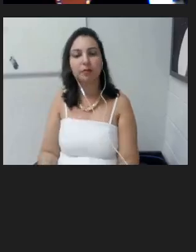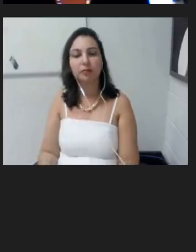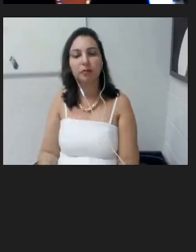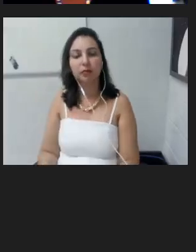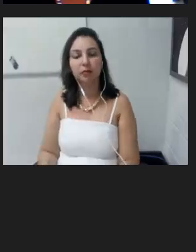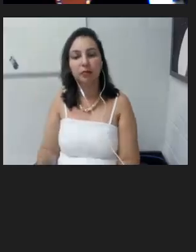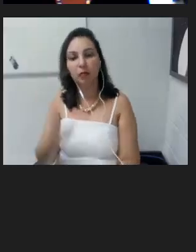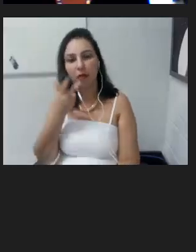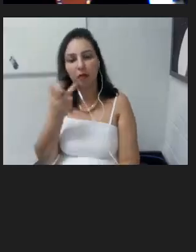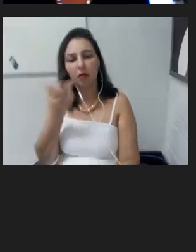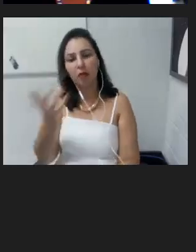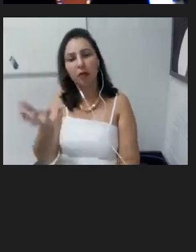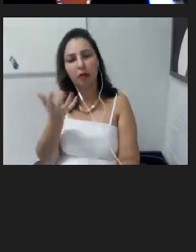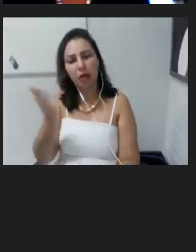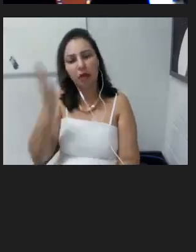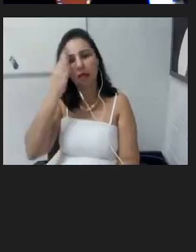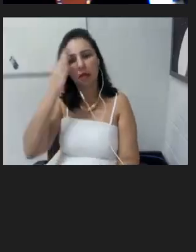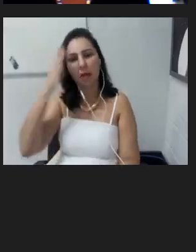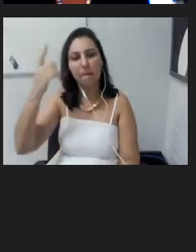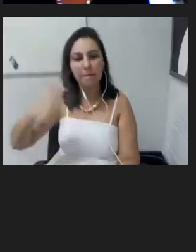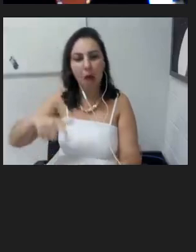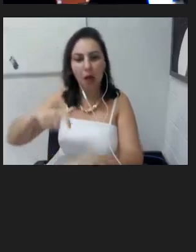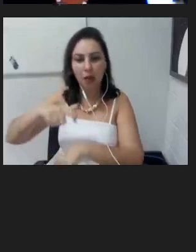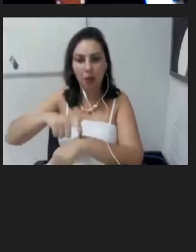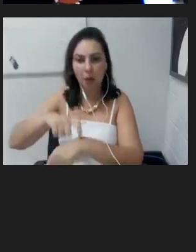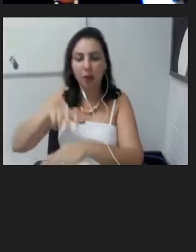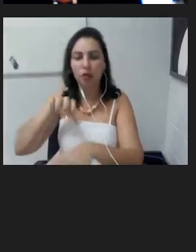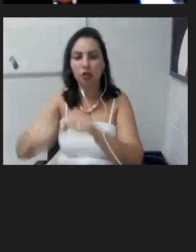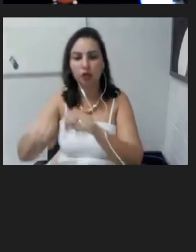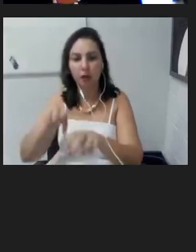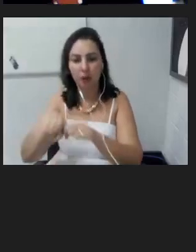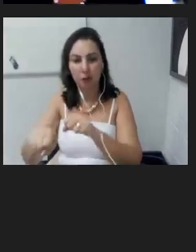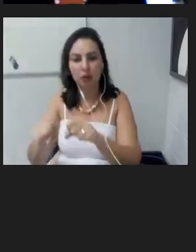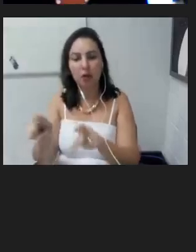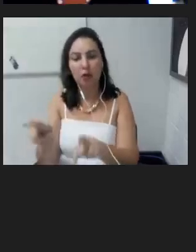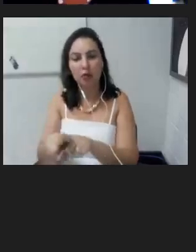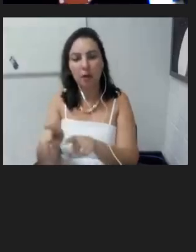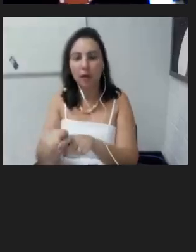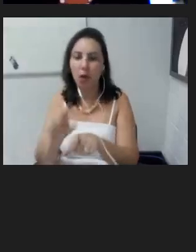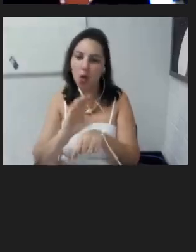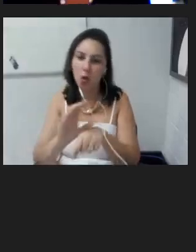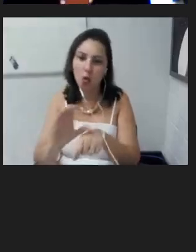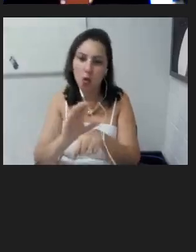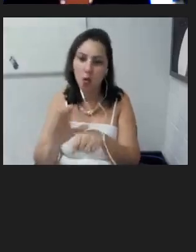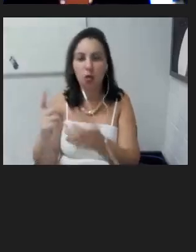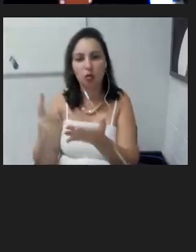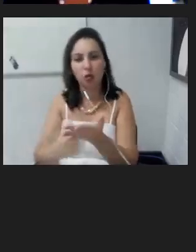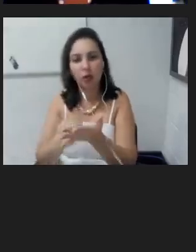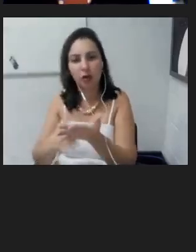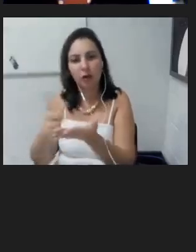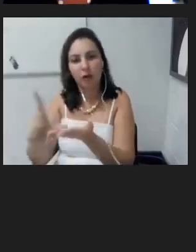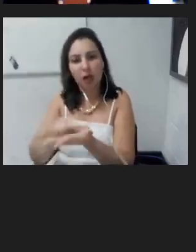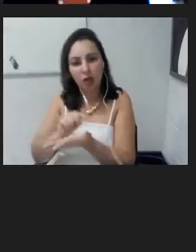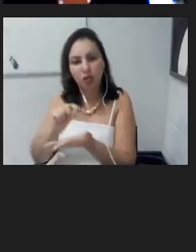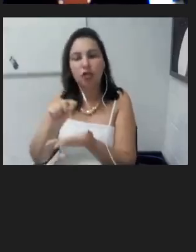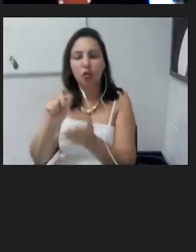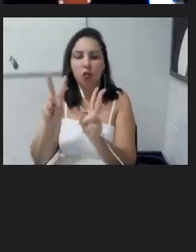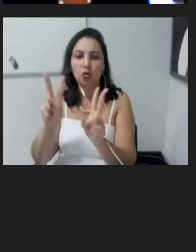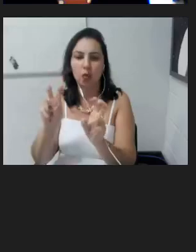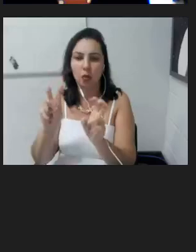gostaria de solicitar mais momentos de formação como este e indicação de cursos, livros, artigos, textos sobre o